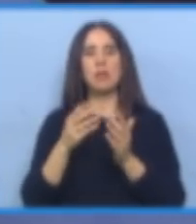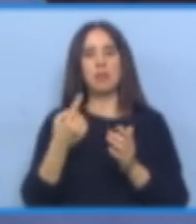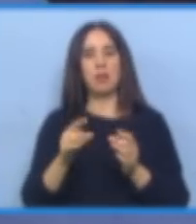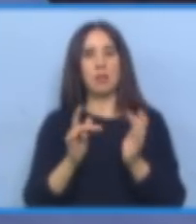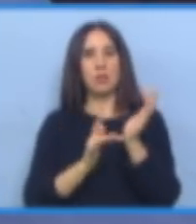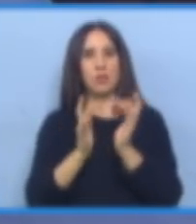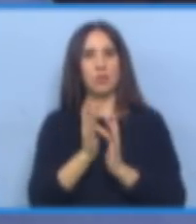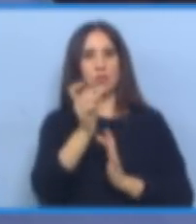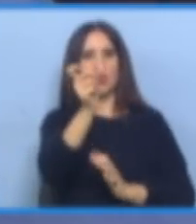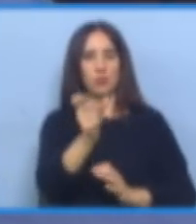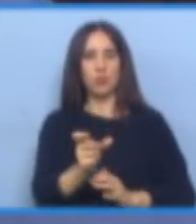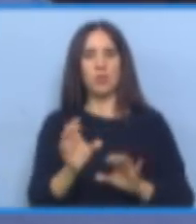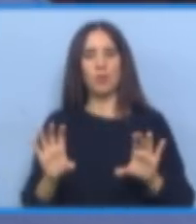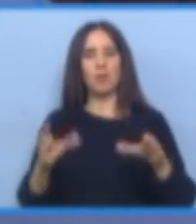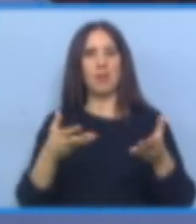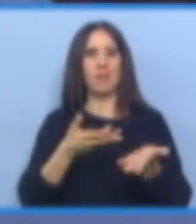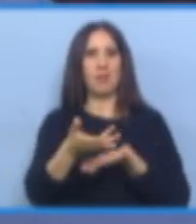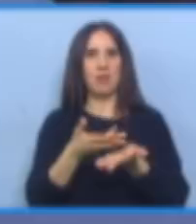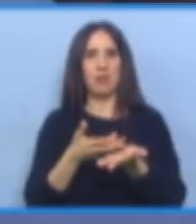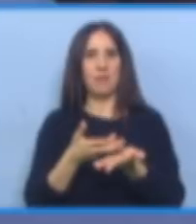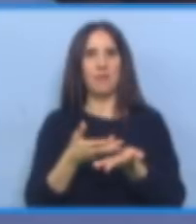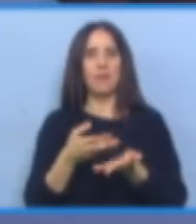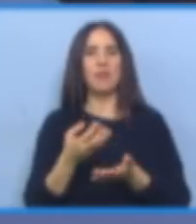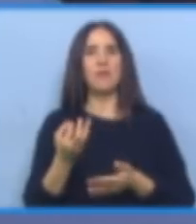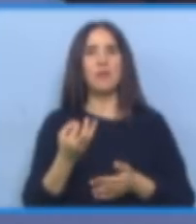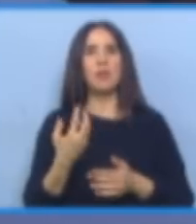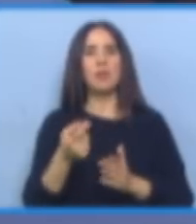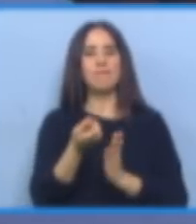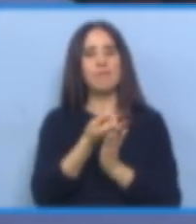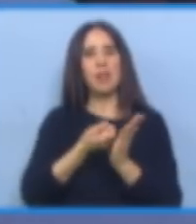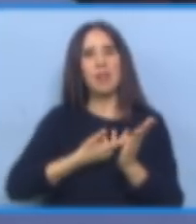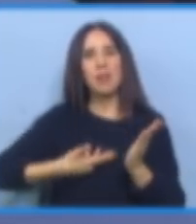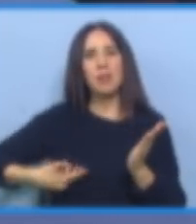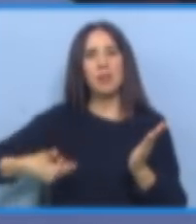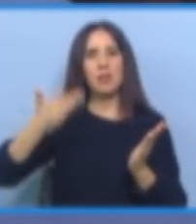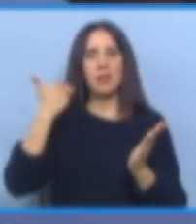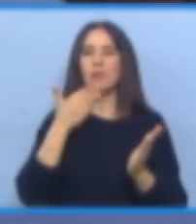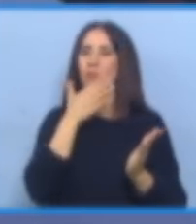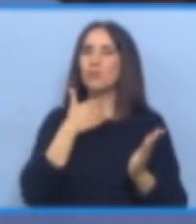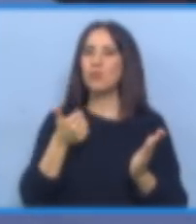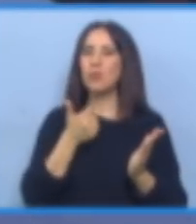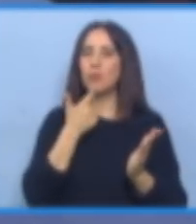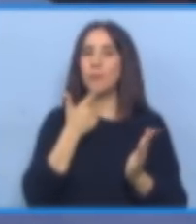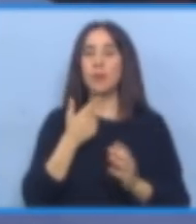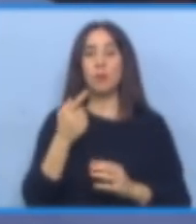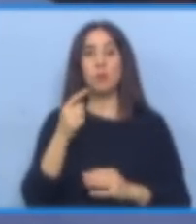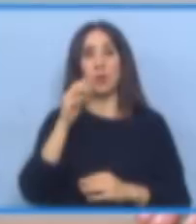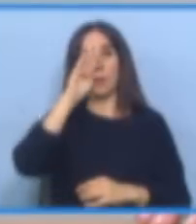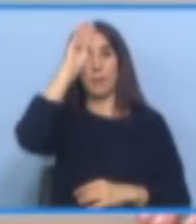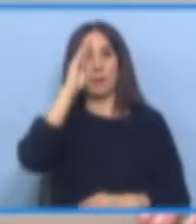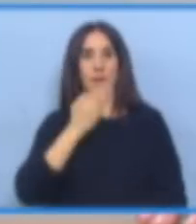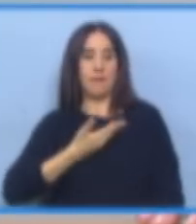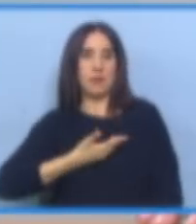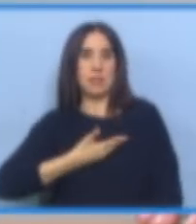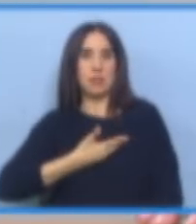comunidade. Isso está representado até nas gravuras antigas e é muito bonito ver que o Papa Francisco